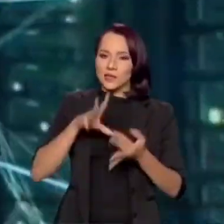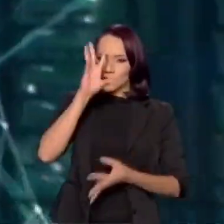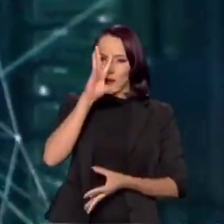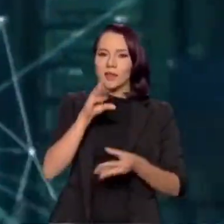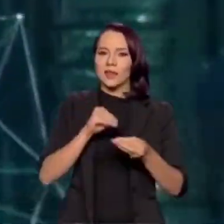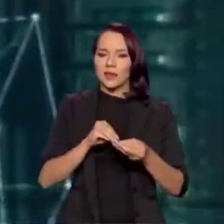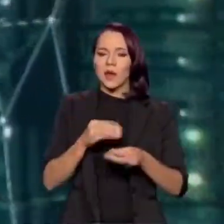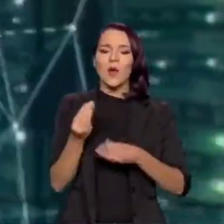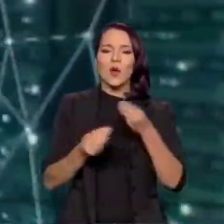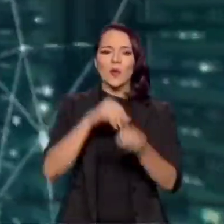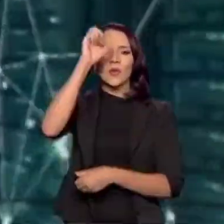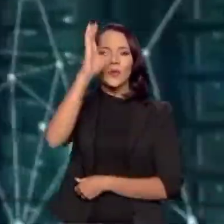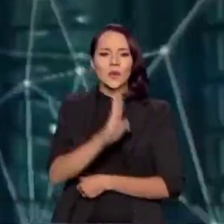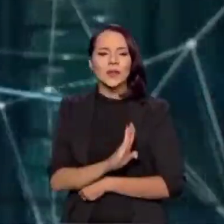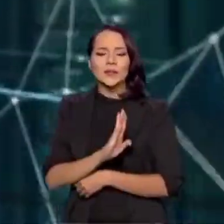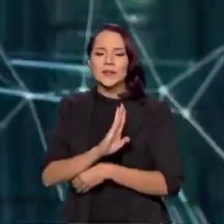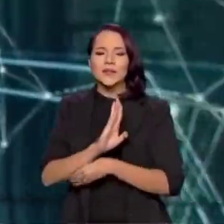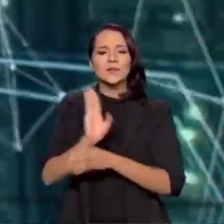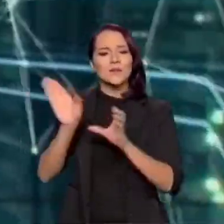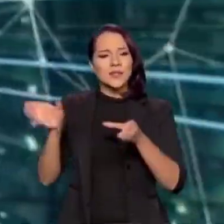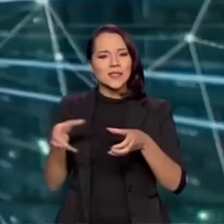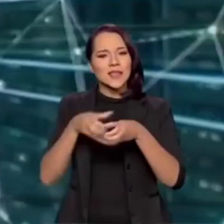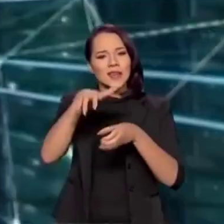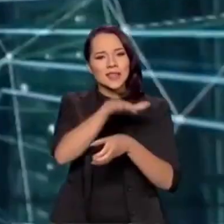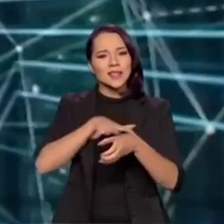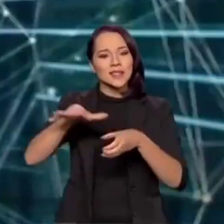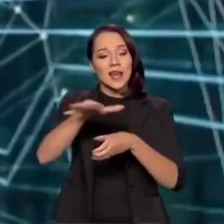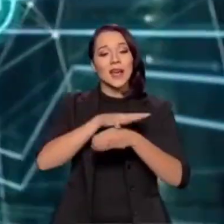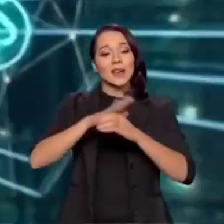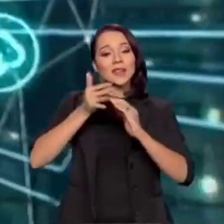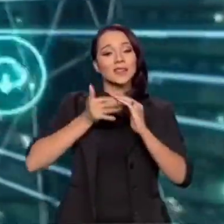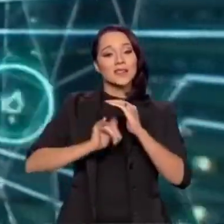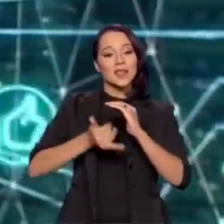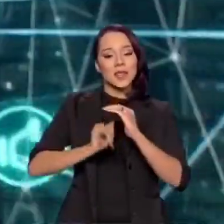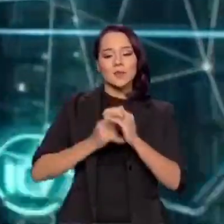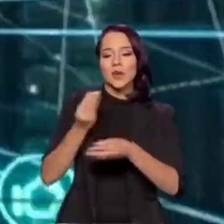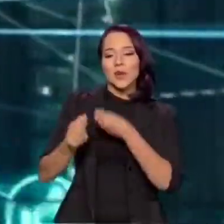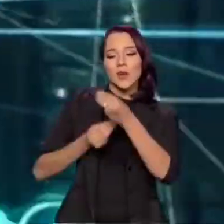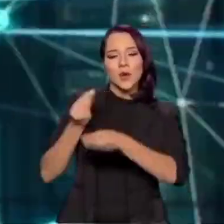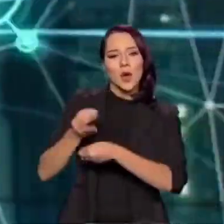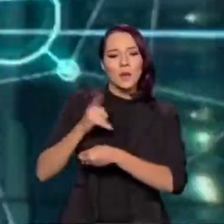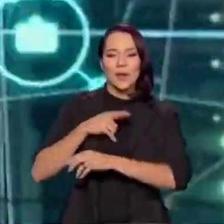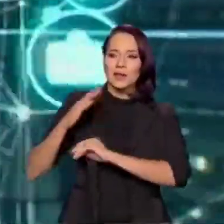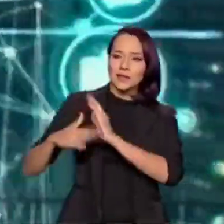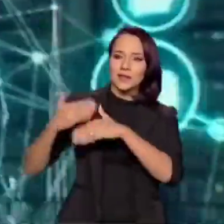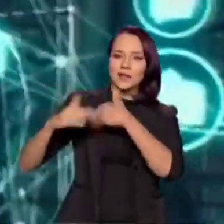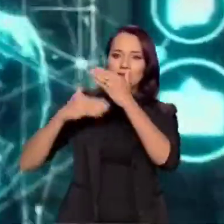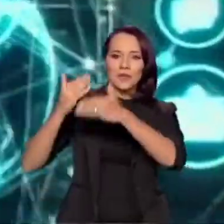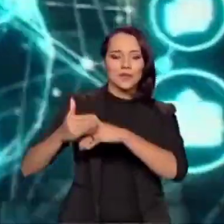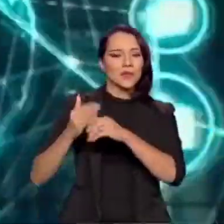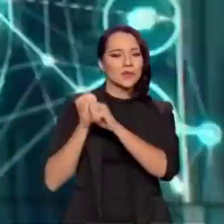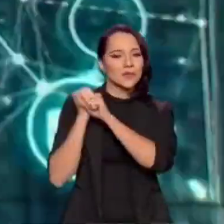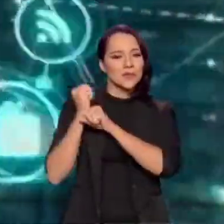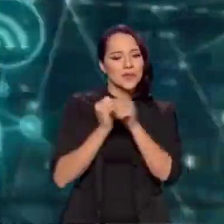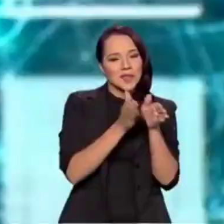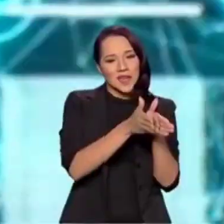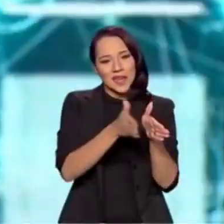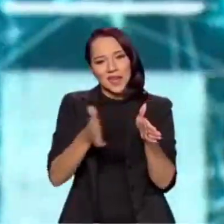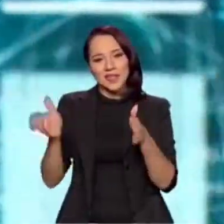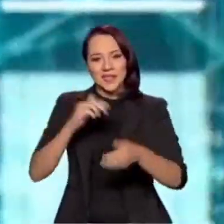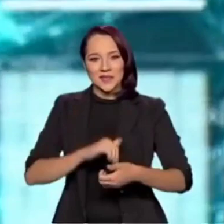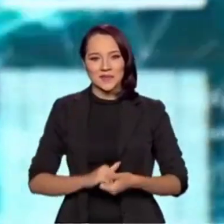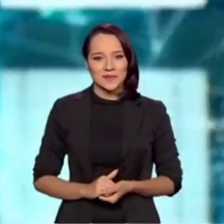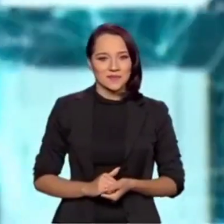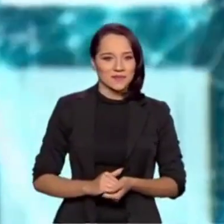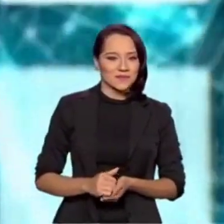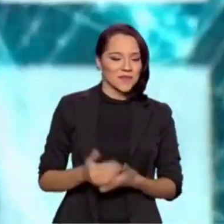entender como o Brasil se insere nesse mercado das startups e como elas têm se desenvolvido nos últimos anos por aqui.